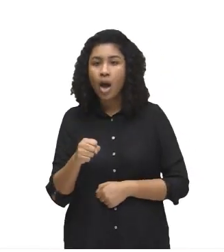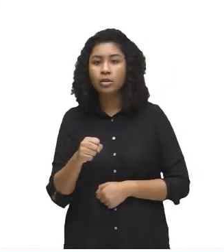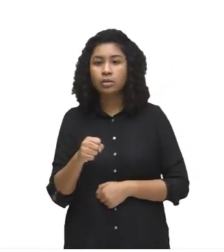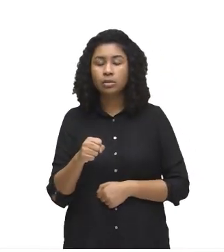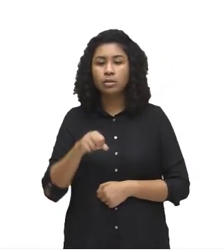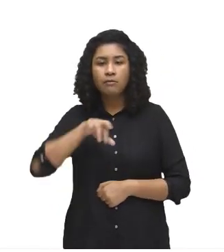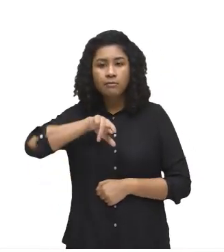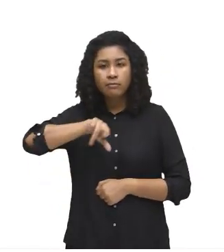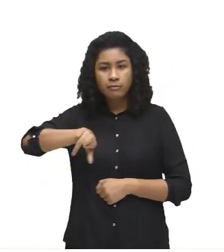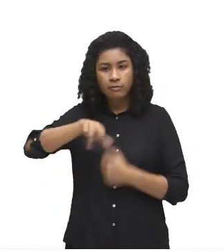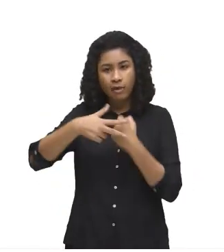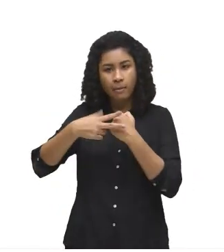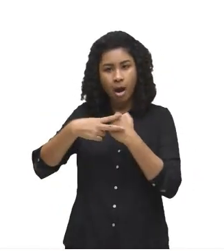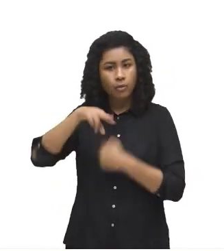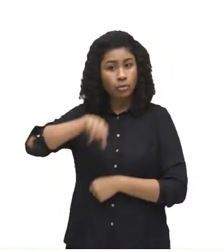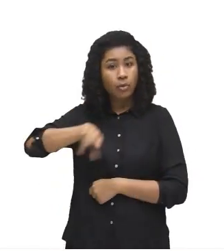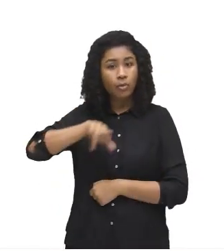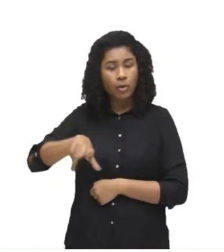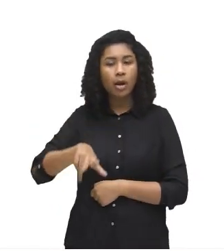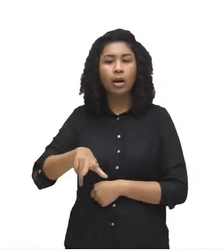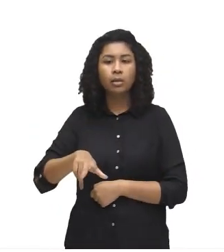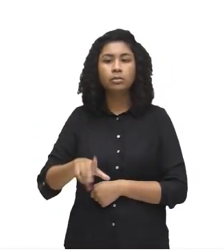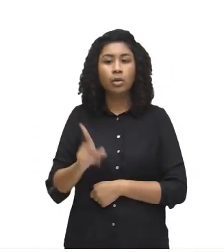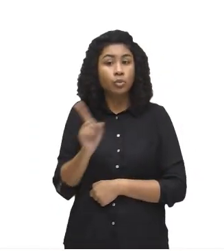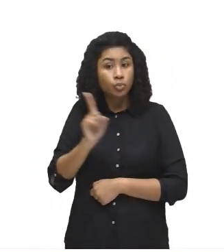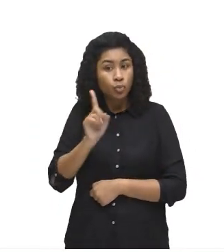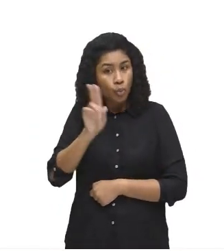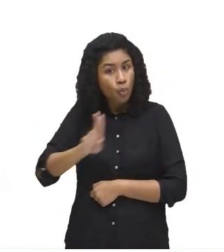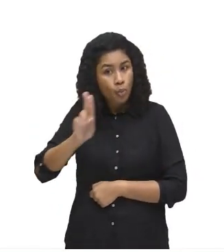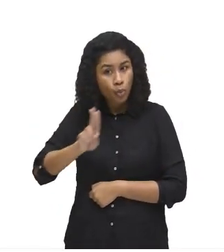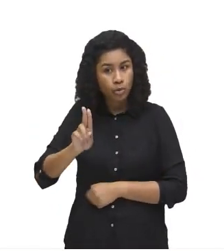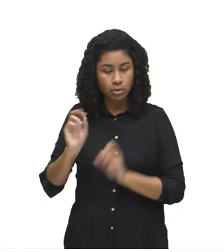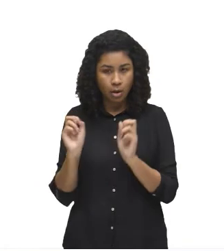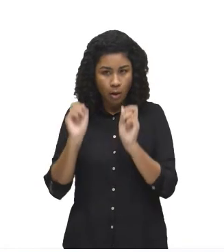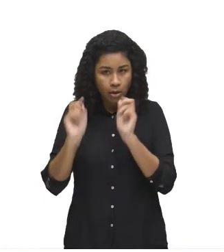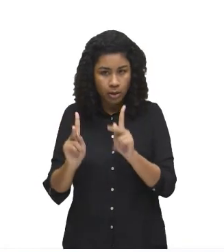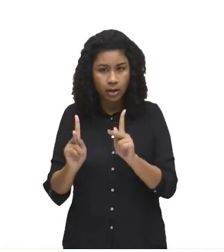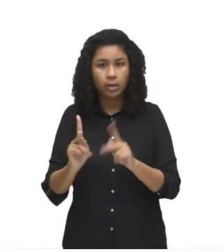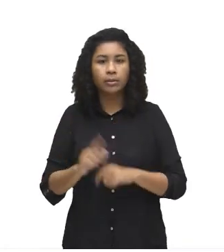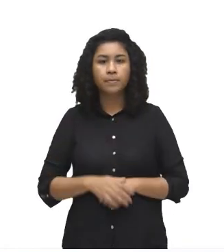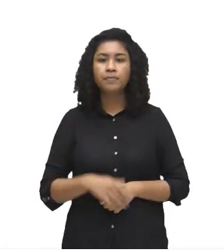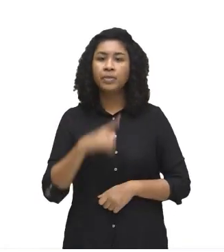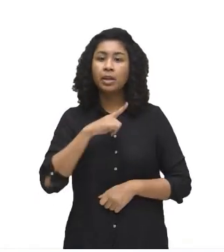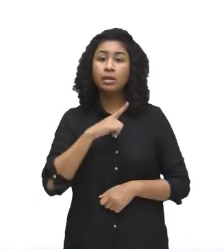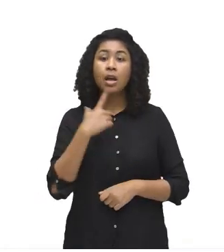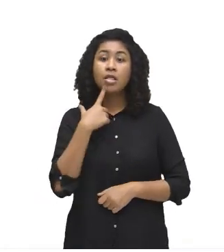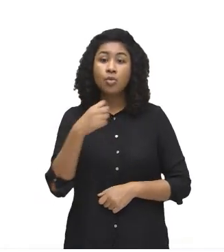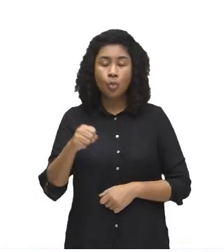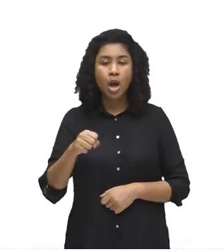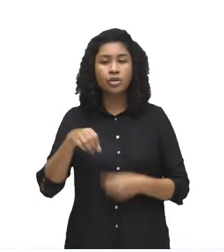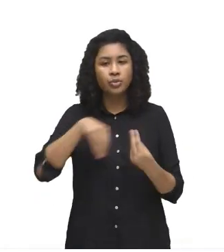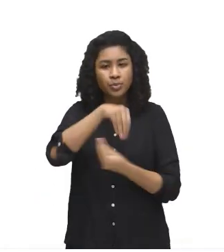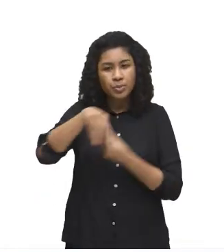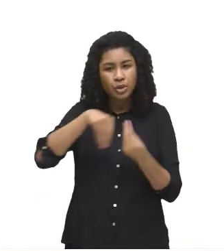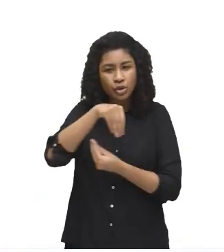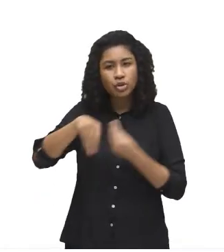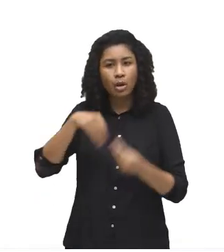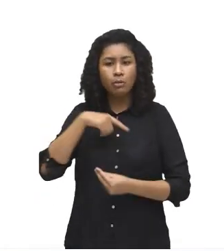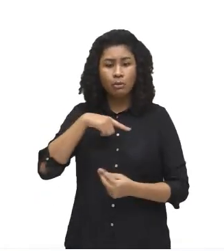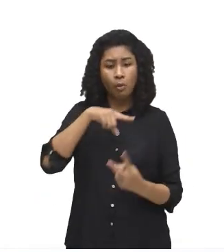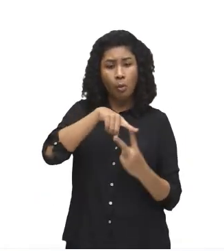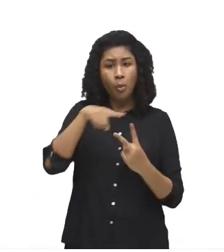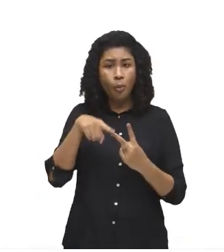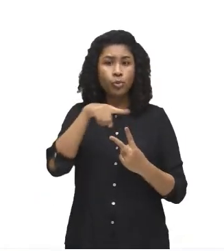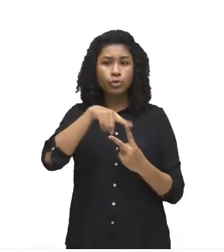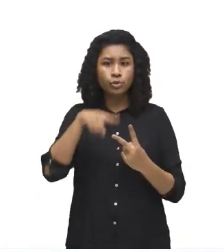coisa, não é verdade? Pode estar nervoso, pode estar ansioso, e a linguagem mista utiliza os dois. Eu estou reforçando que é para